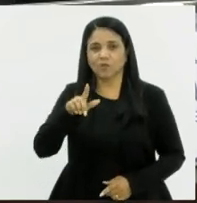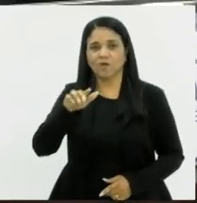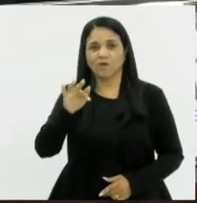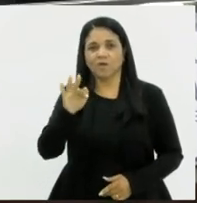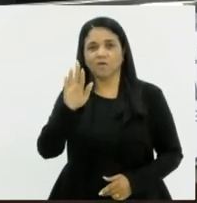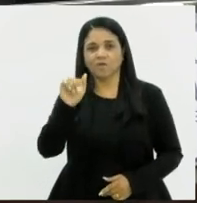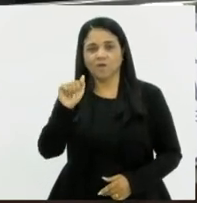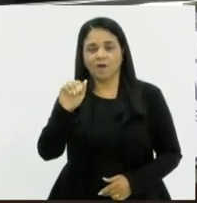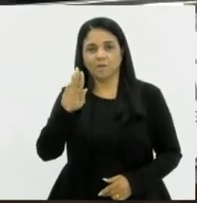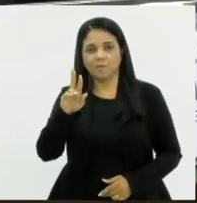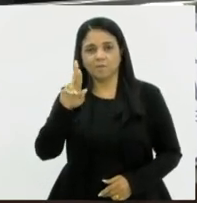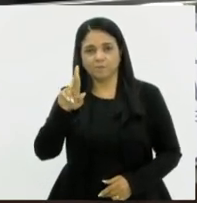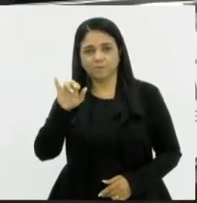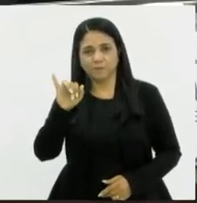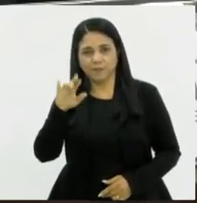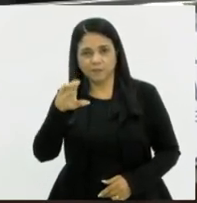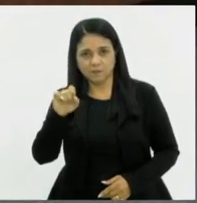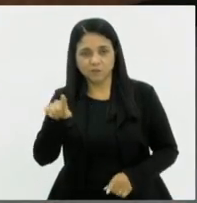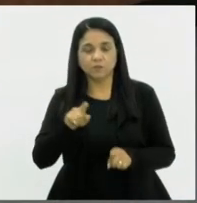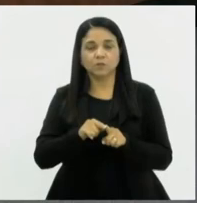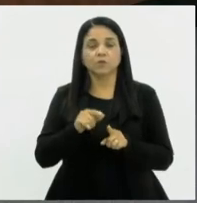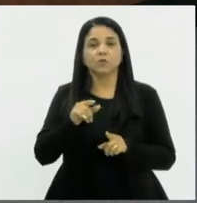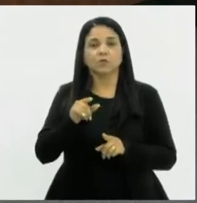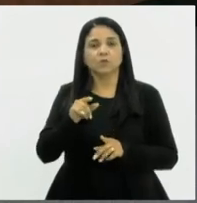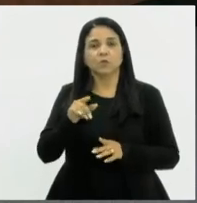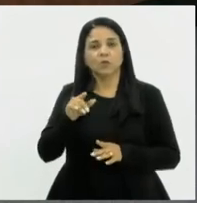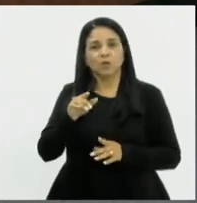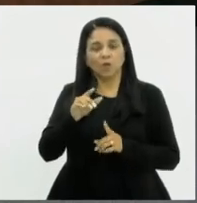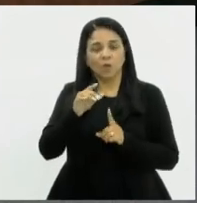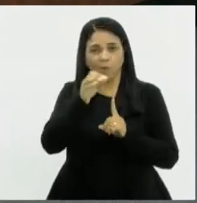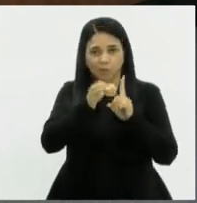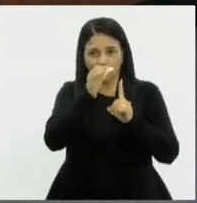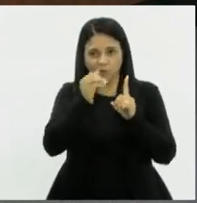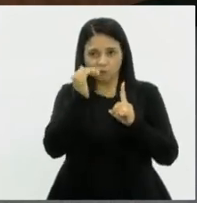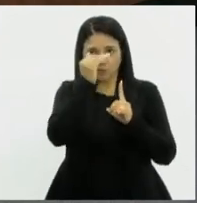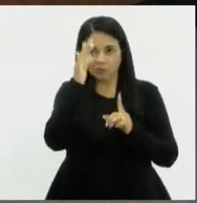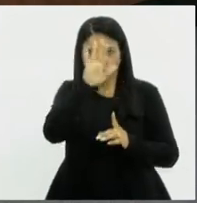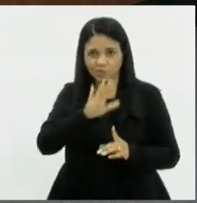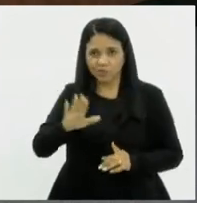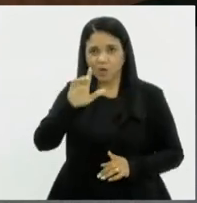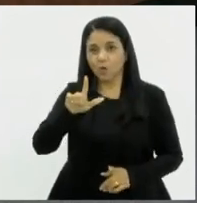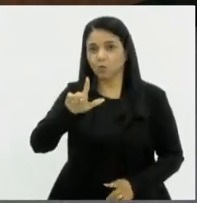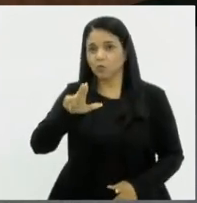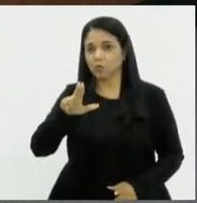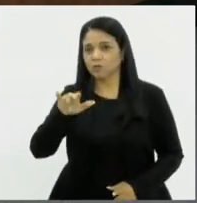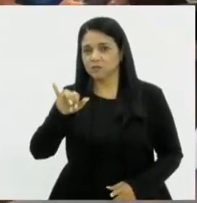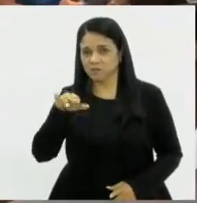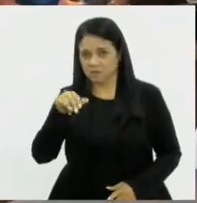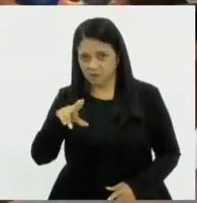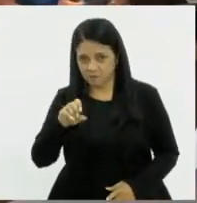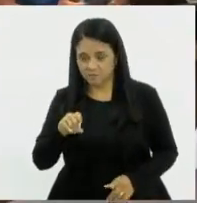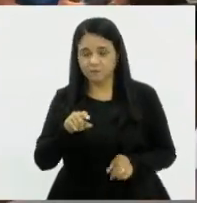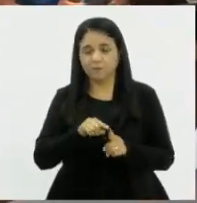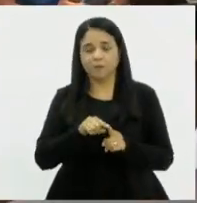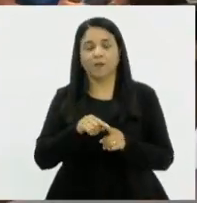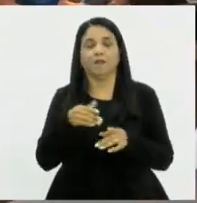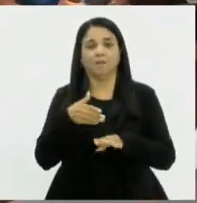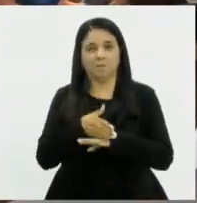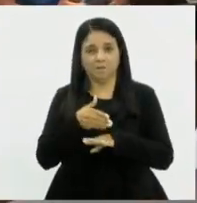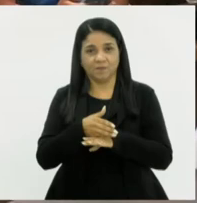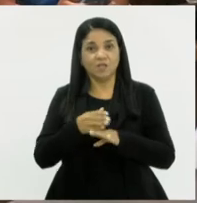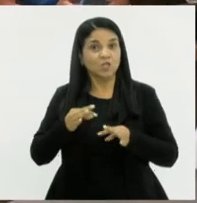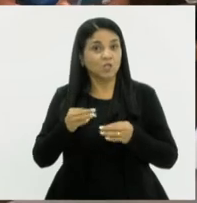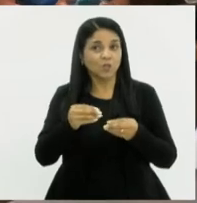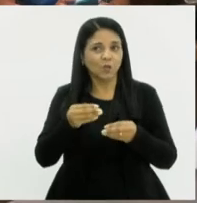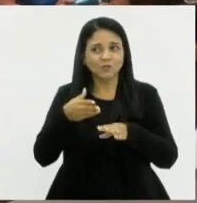subprocurador-geral, doutor Luciano, que eu chamo sempre doutor Lucianinho, está aqui conosco. E a presença de todos